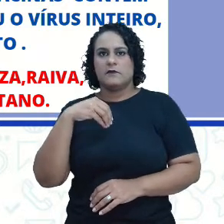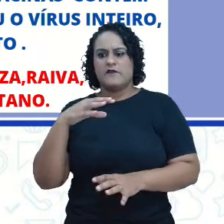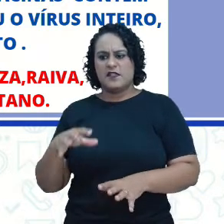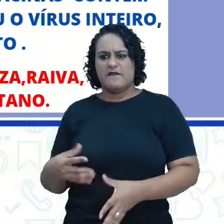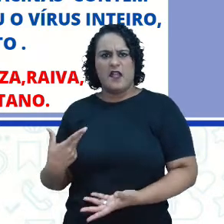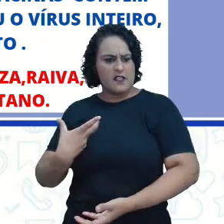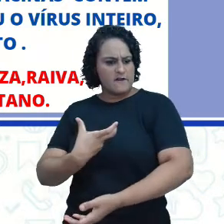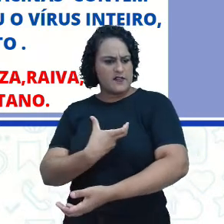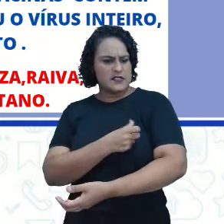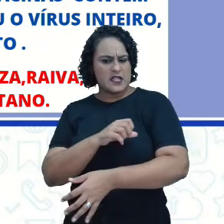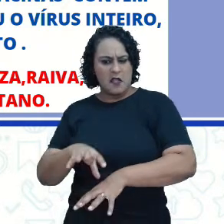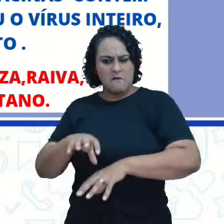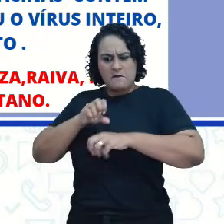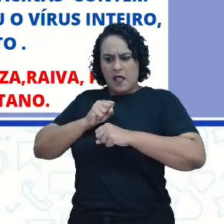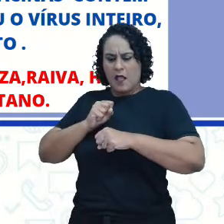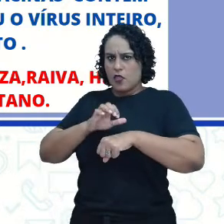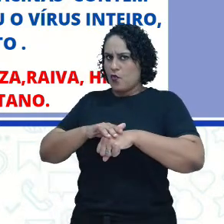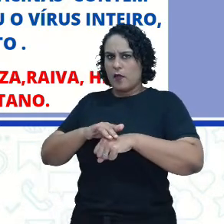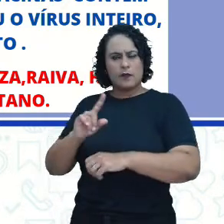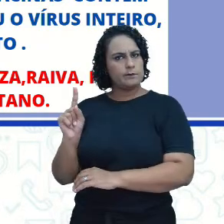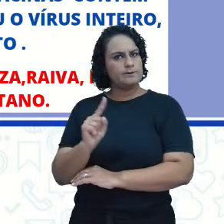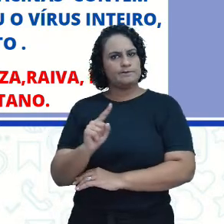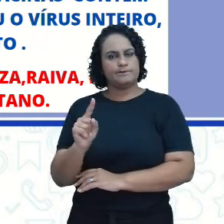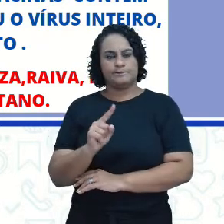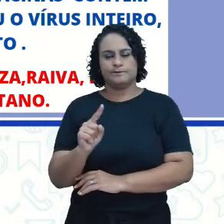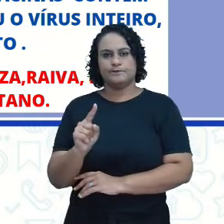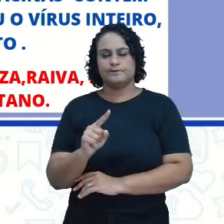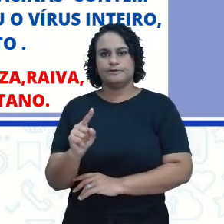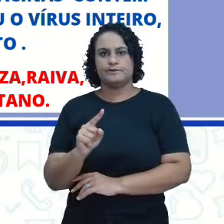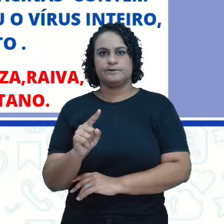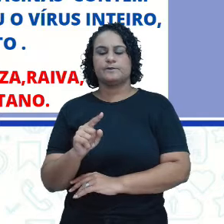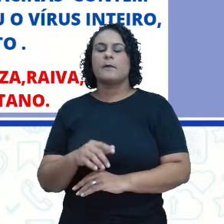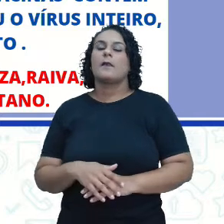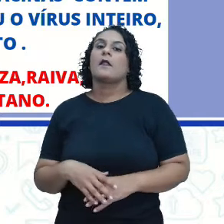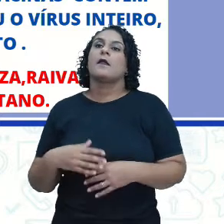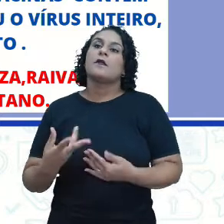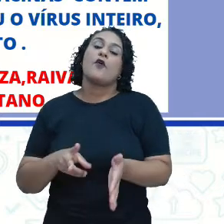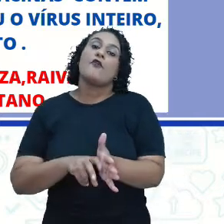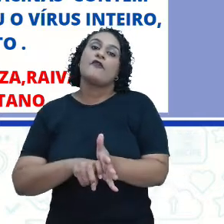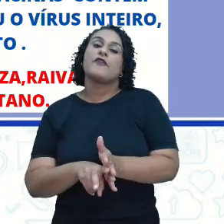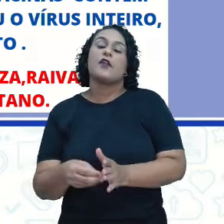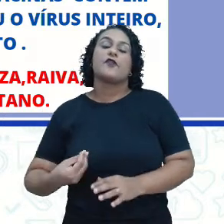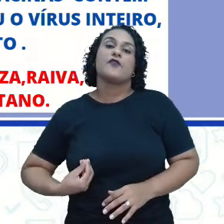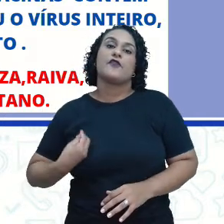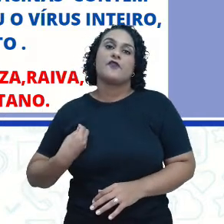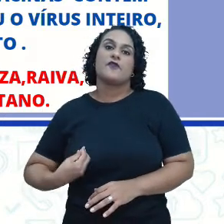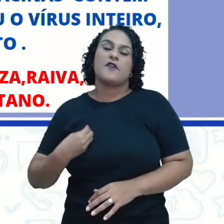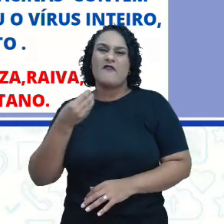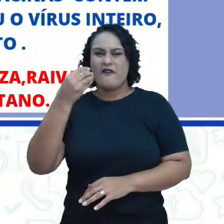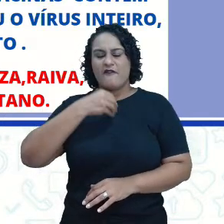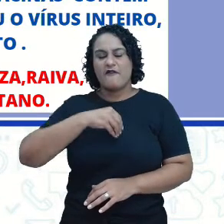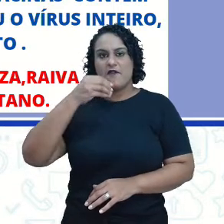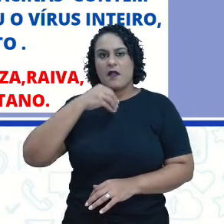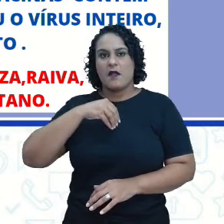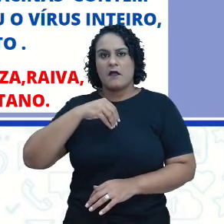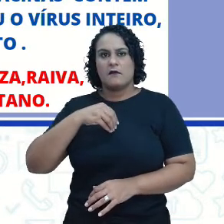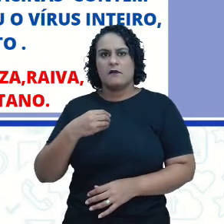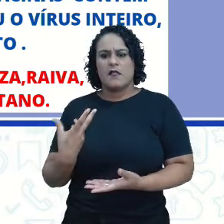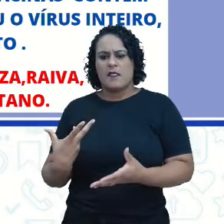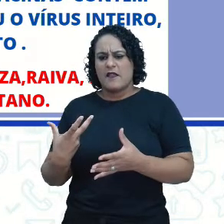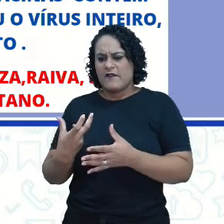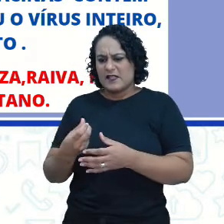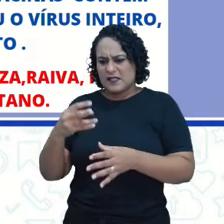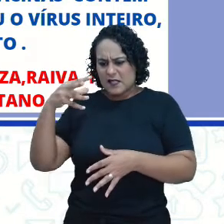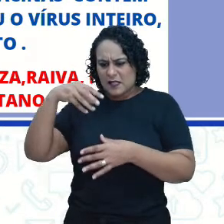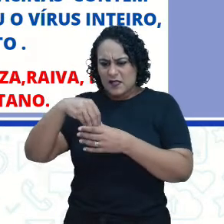doença, gente. O que é que ele vai fazer, esse vírus atenuado? O que é que ele está ali fazendo dentro da vacina? Meu